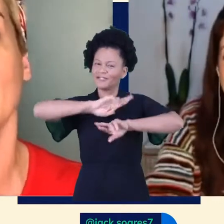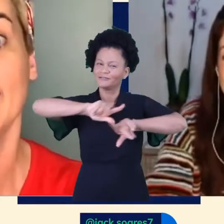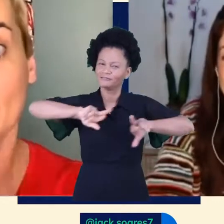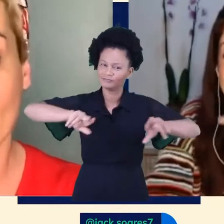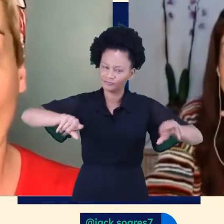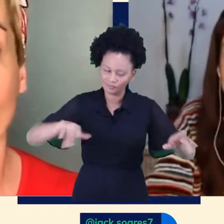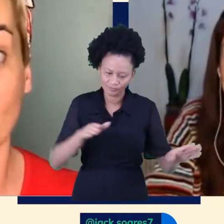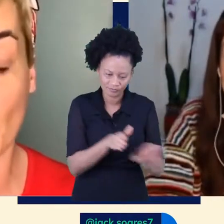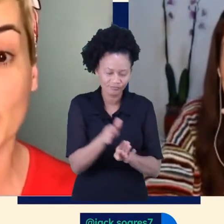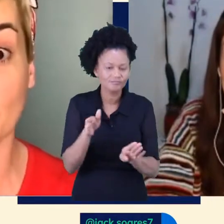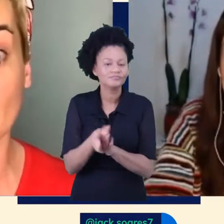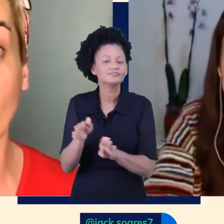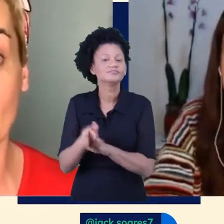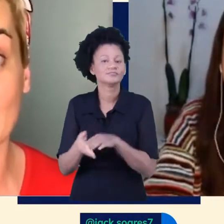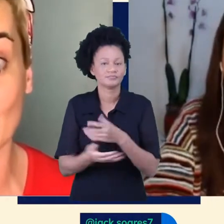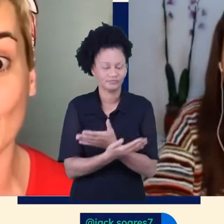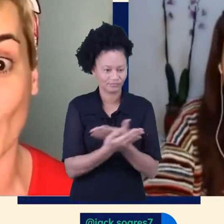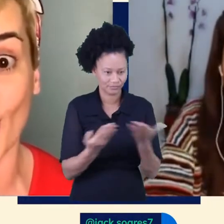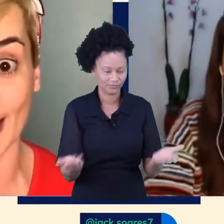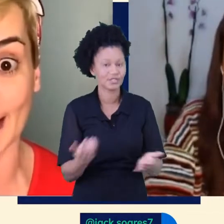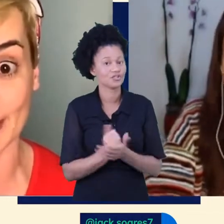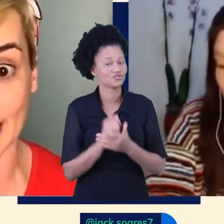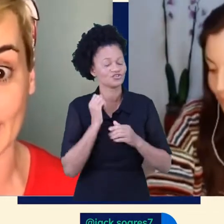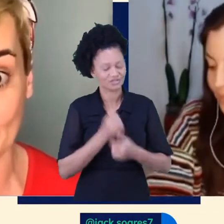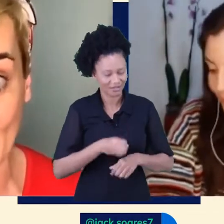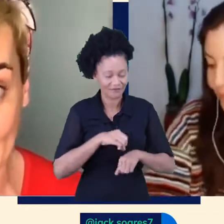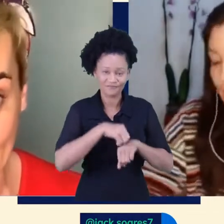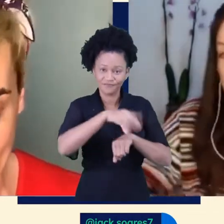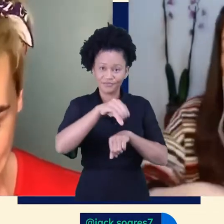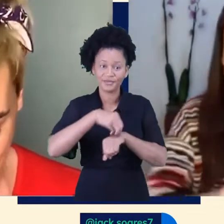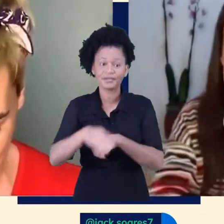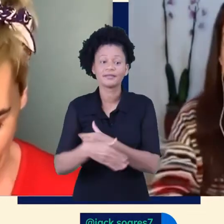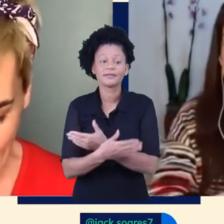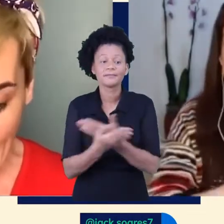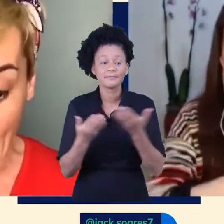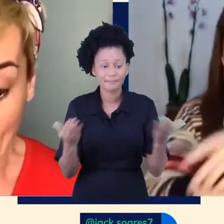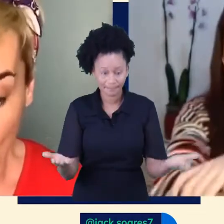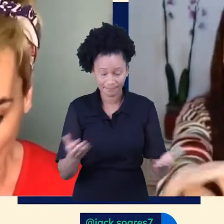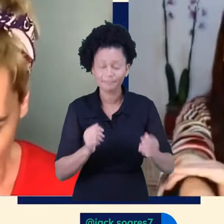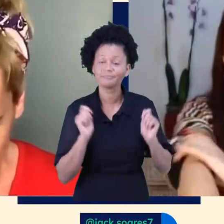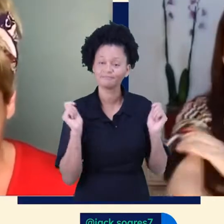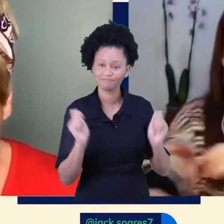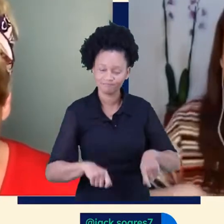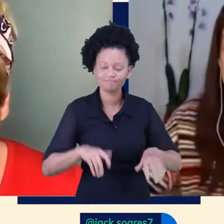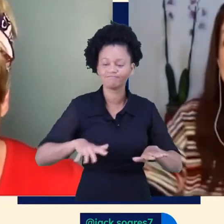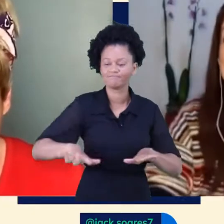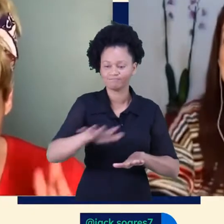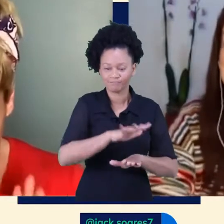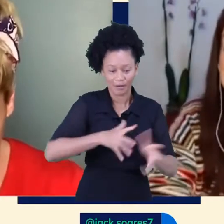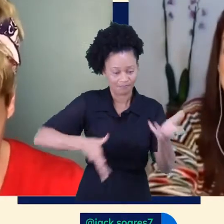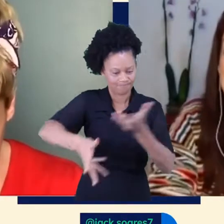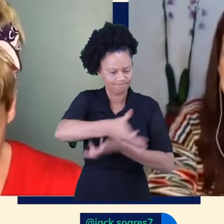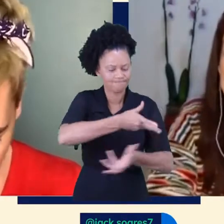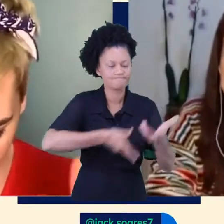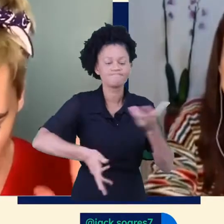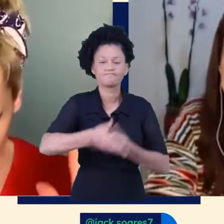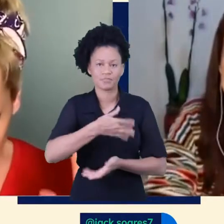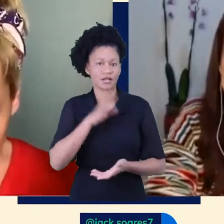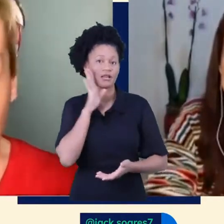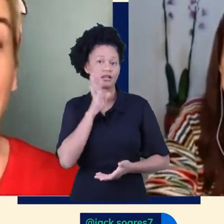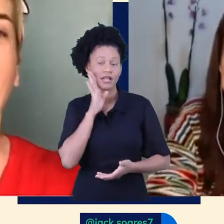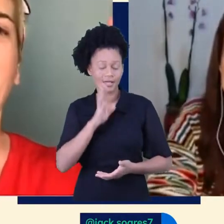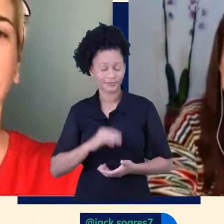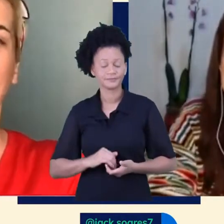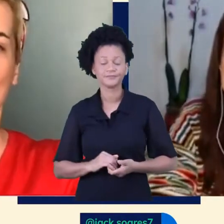para procurar. Que legal, Acho que é um ótimo. espaço para bastante troca, deve ser bacana. Bom, vamos continuar aqui, deixa eu